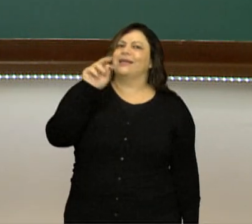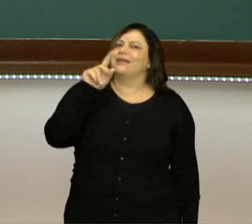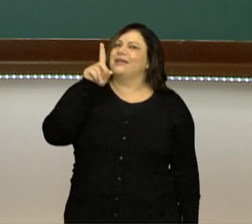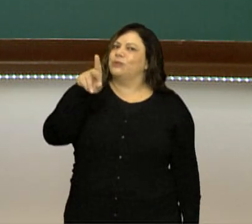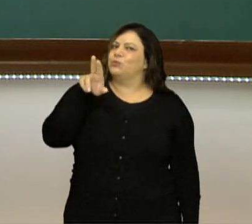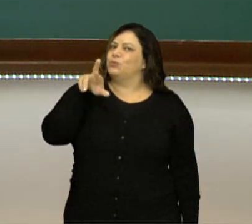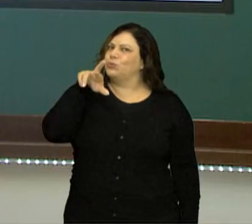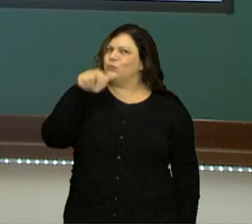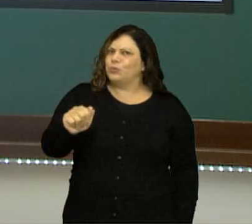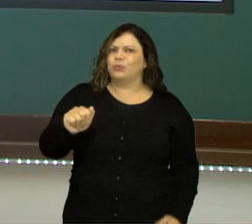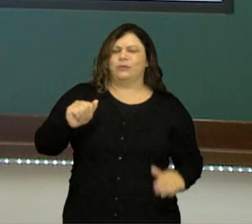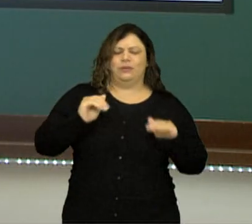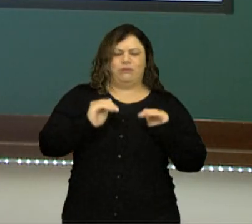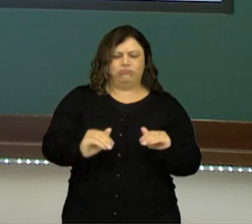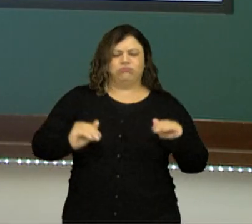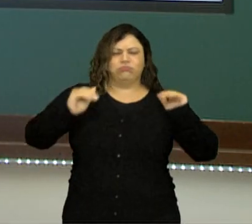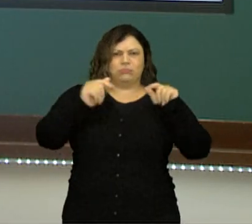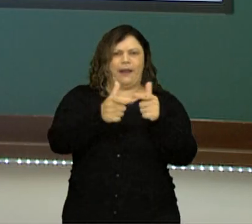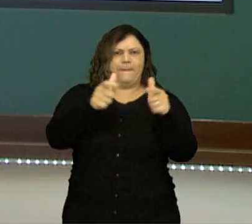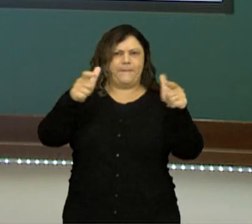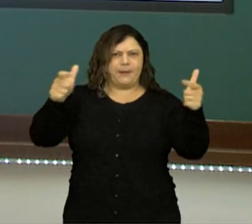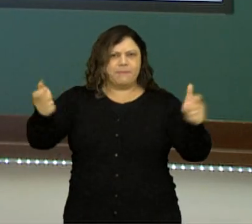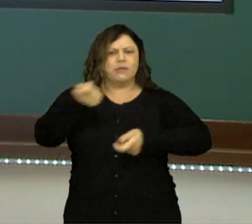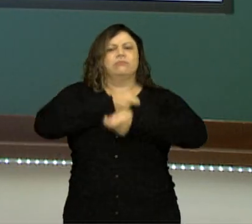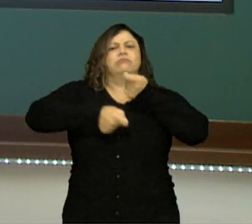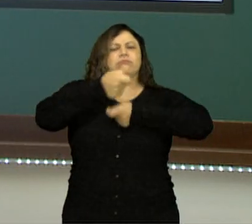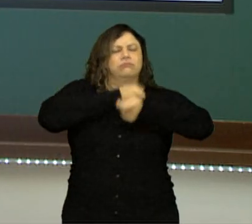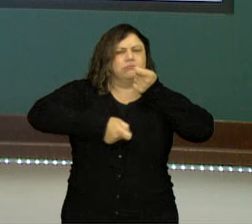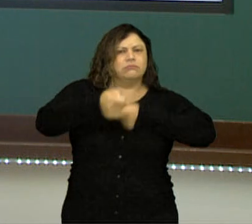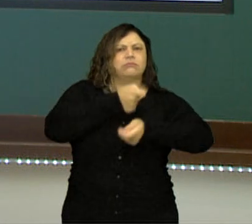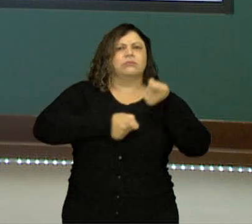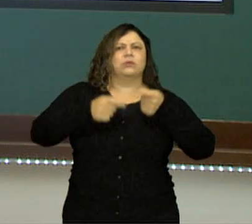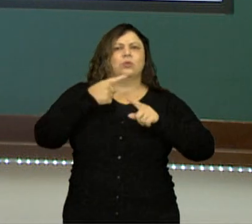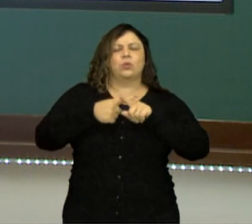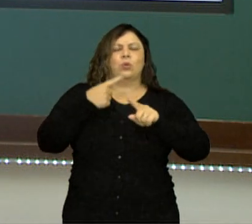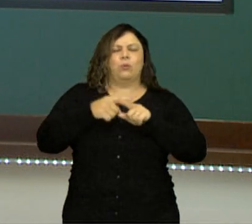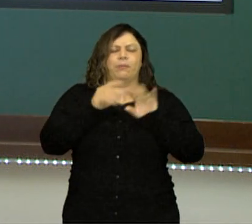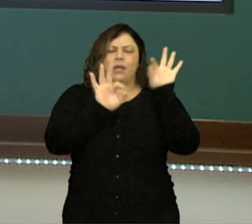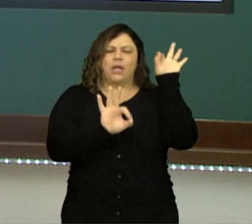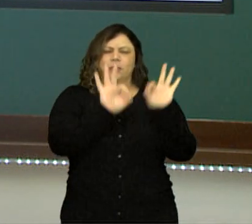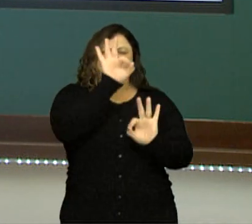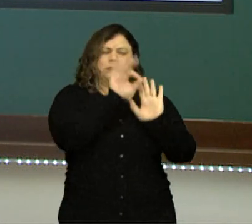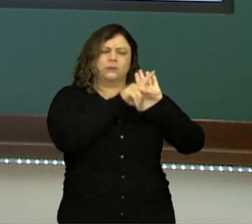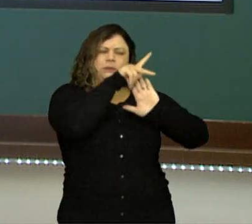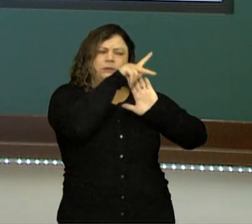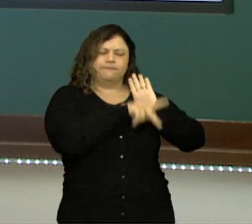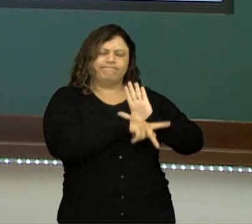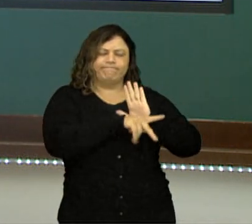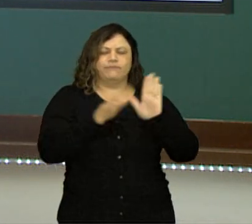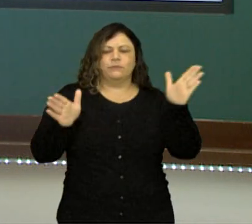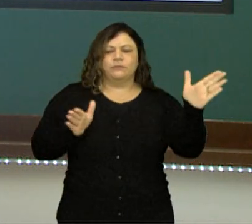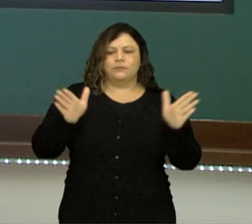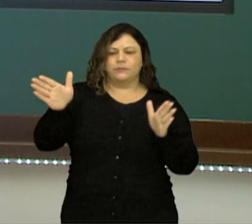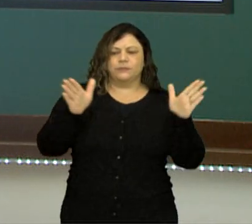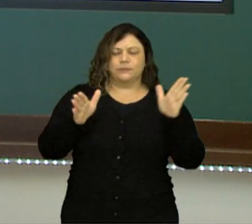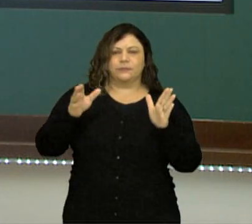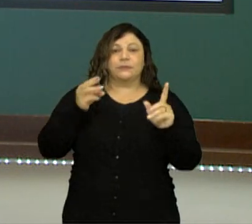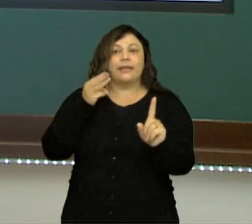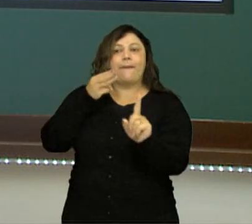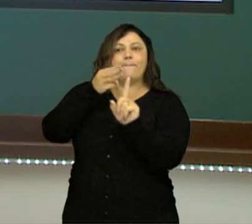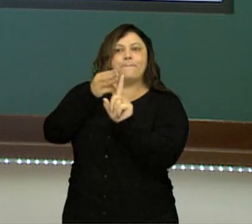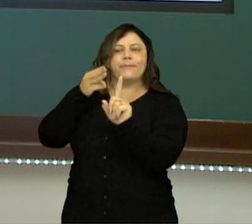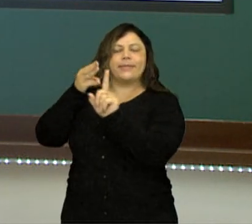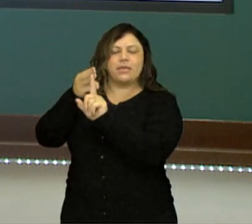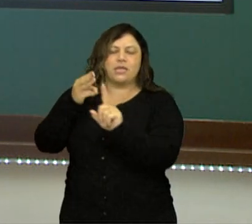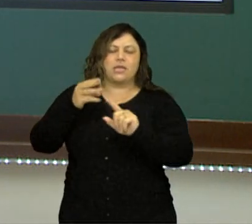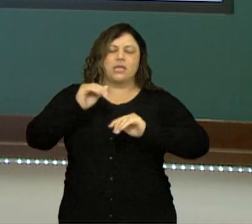Soviética cresceu economicamente graças à adoção desses planos quinquenais, metas de produção a cada 5 anos,